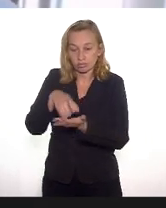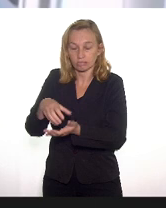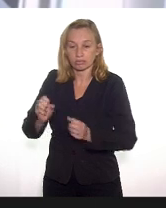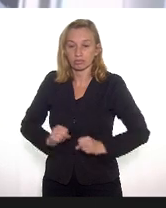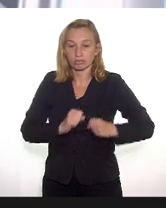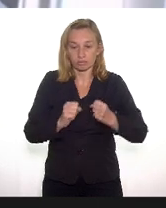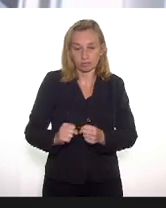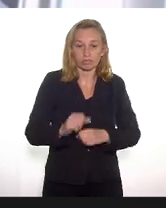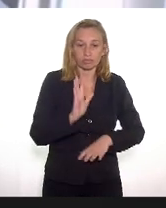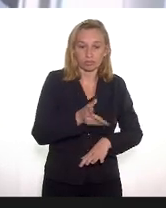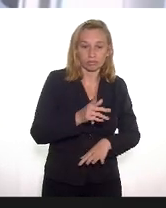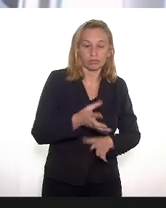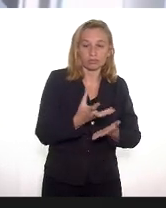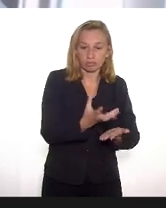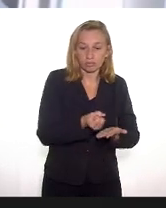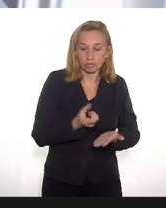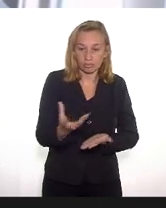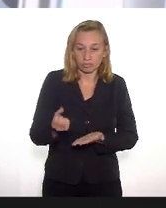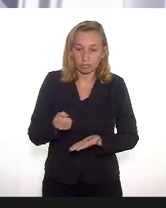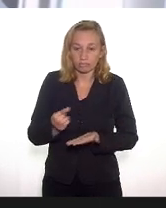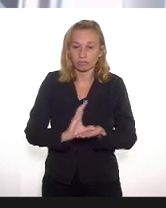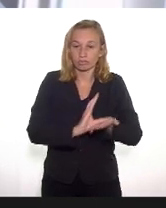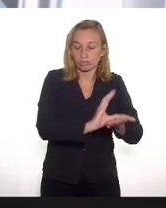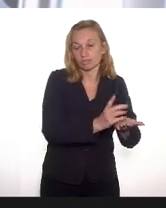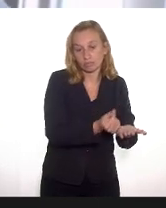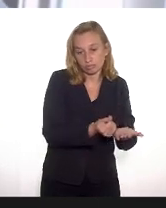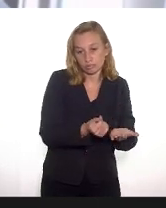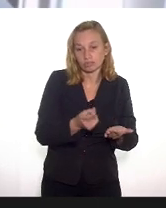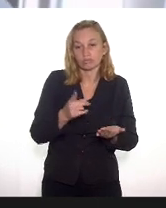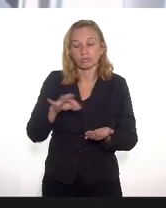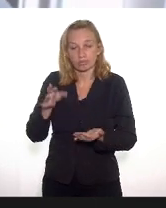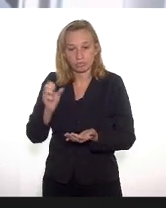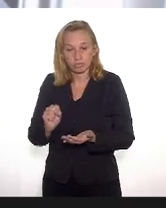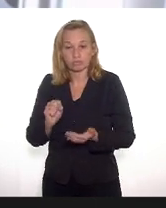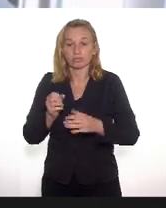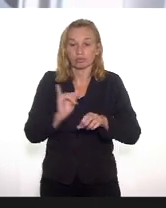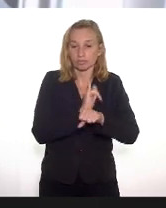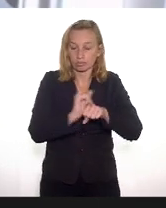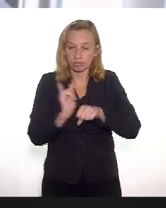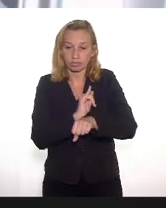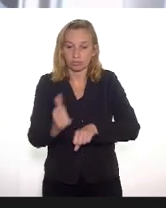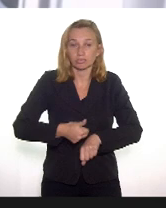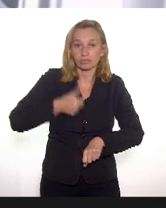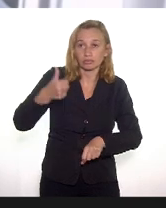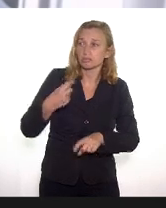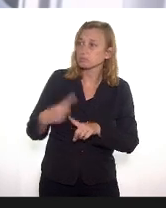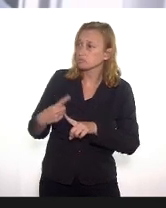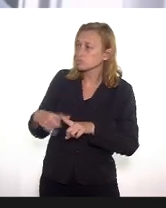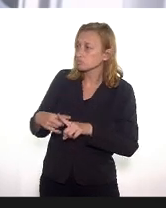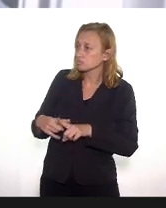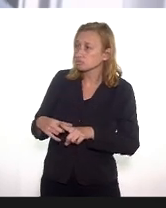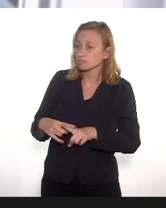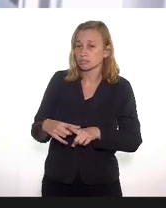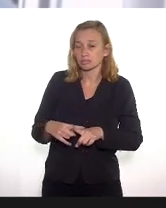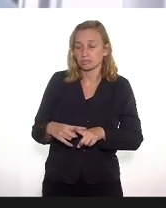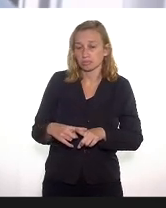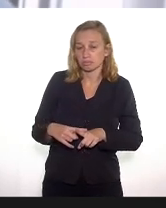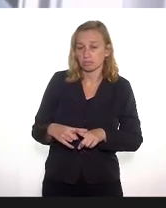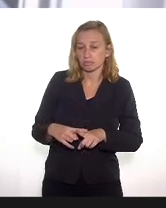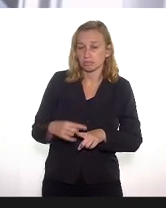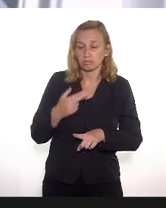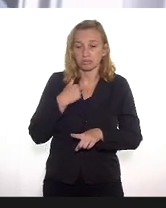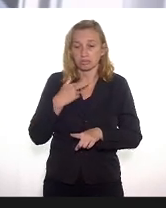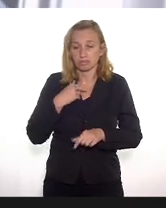do Estado recebem seus orçamentos em duodécimos e, por isso, se planejam melhor. Por que não fazer isso com as mais